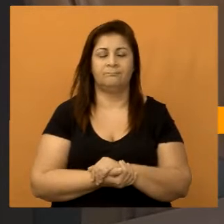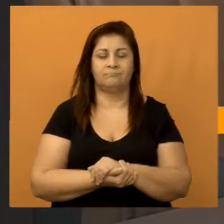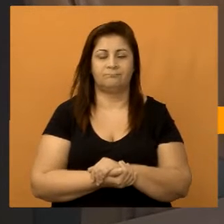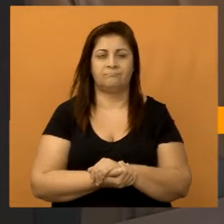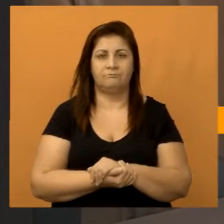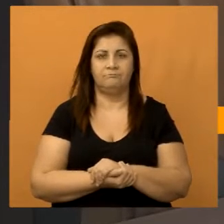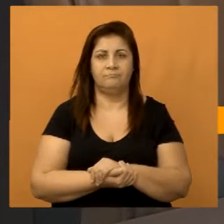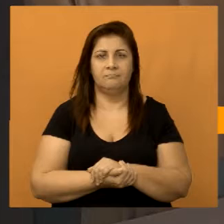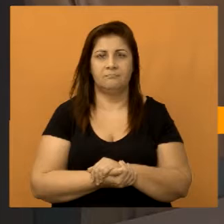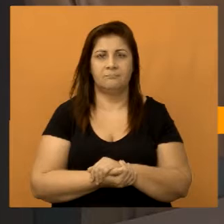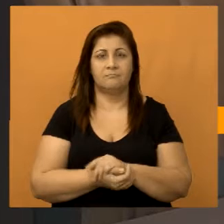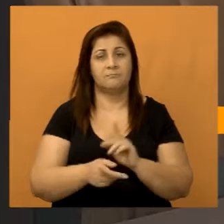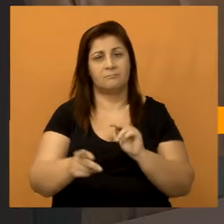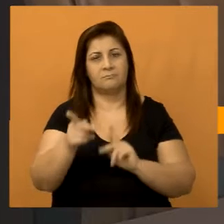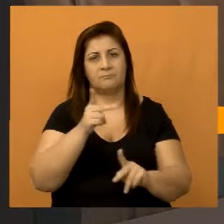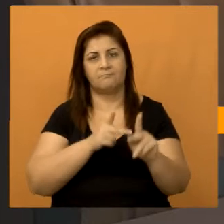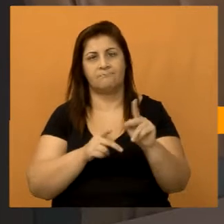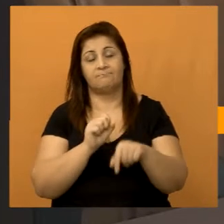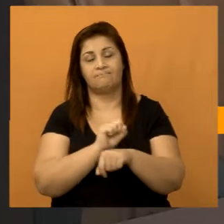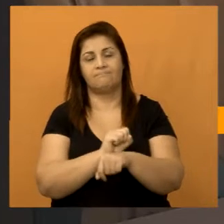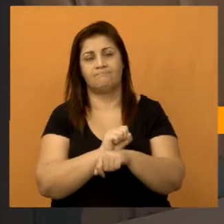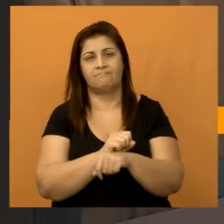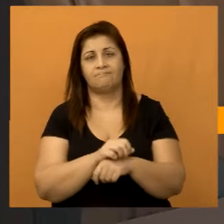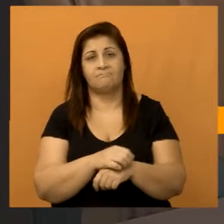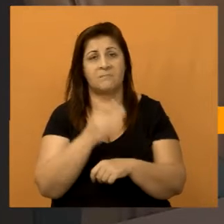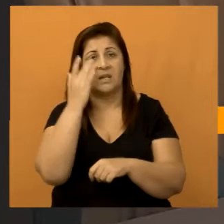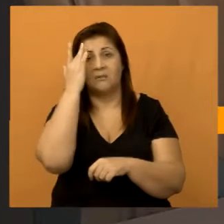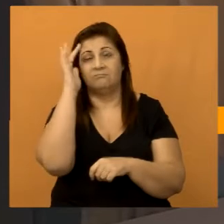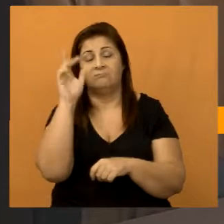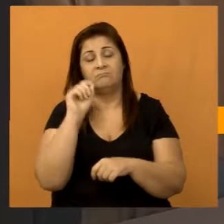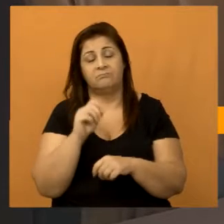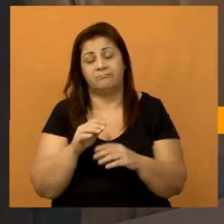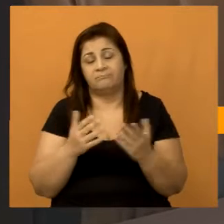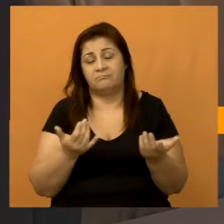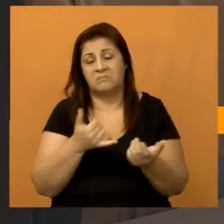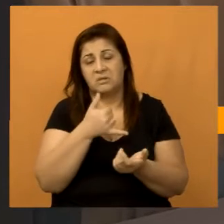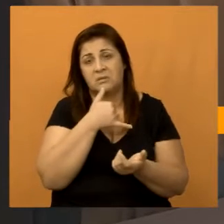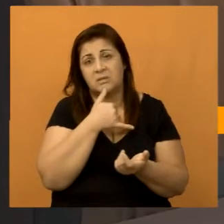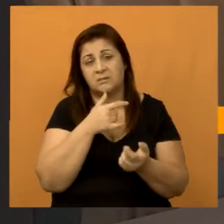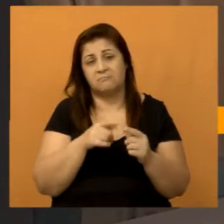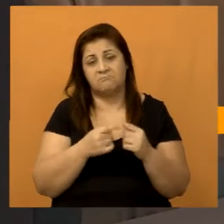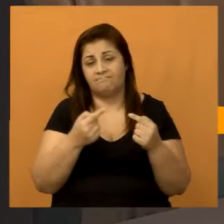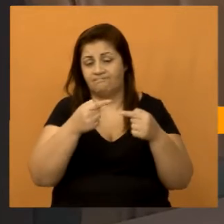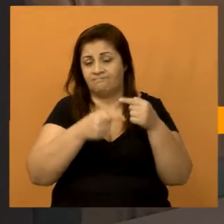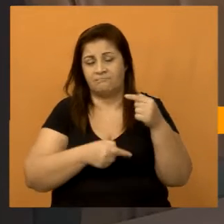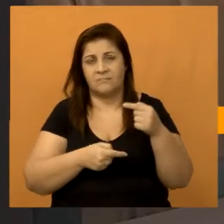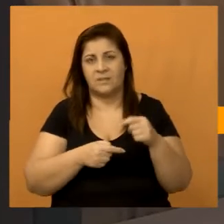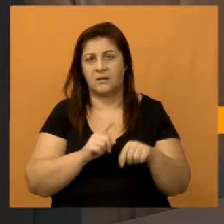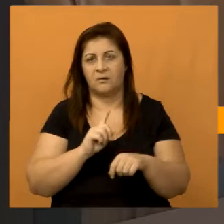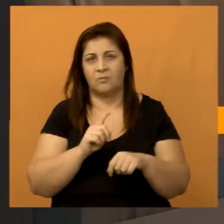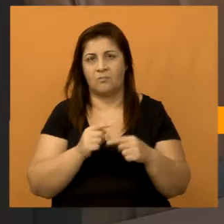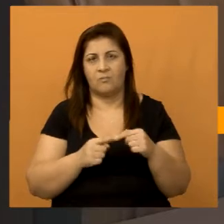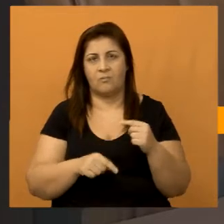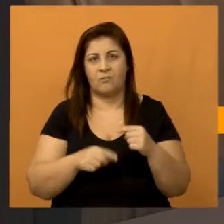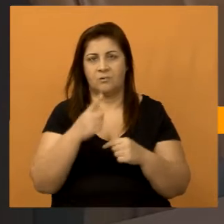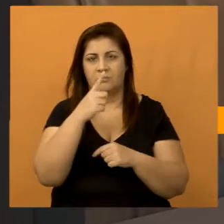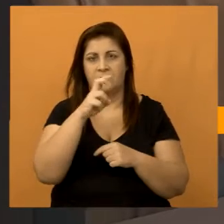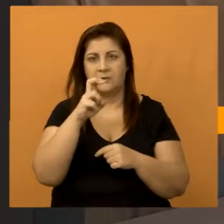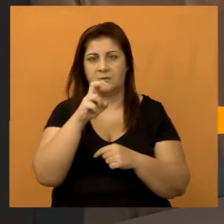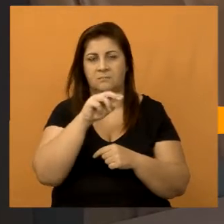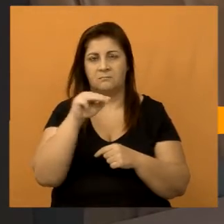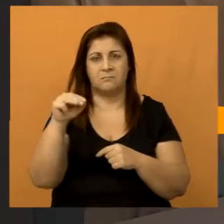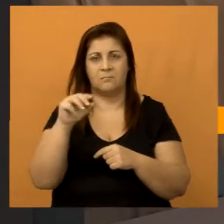gente vai deixar o munícipe lá sem essas informações. Infelizmente, eu também não concordo com esses 15 minutos, que é muito pouco tempo.